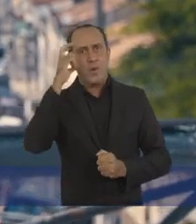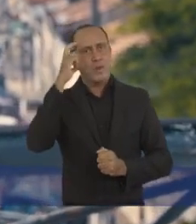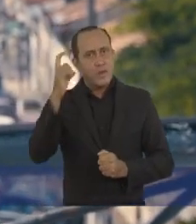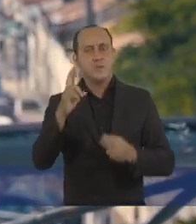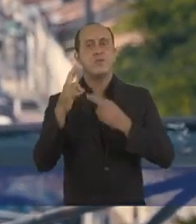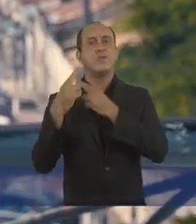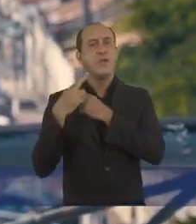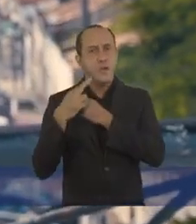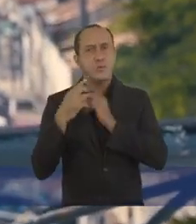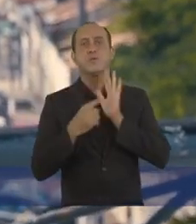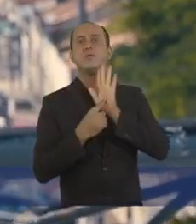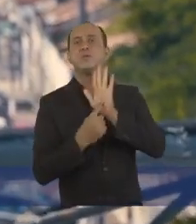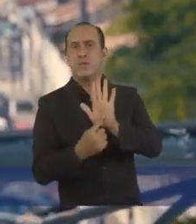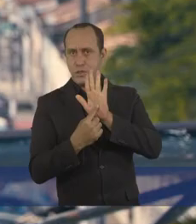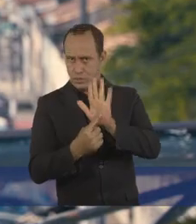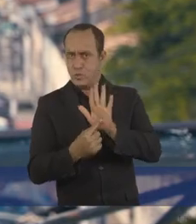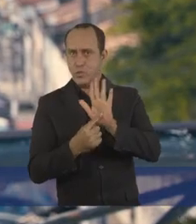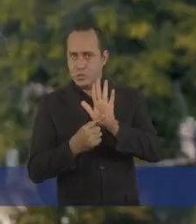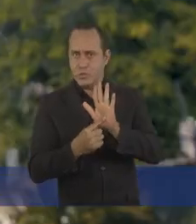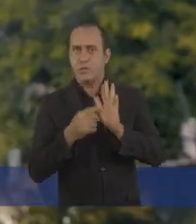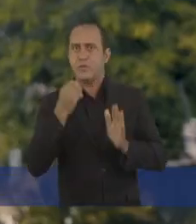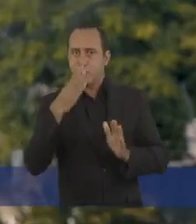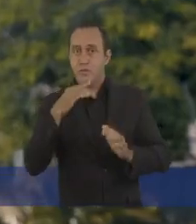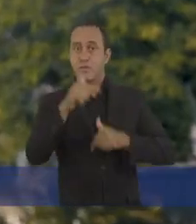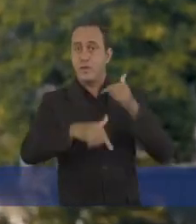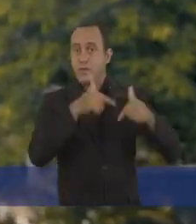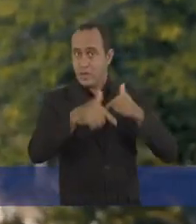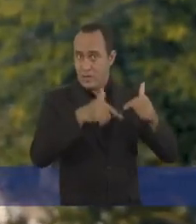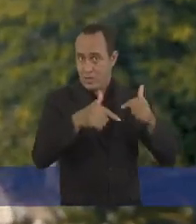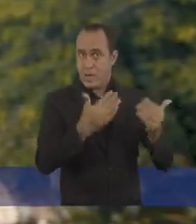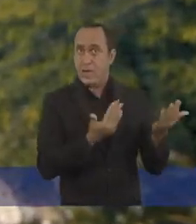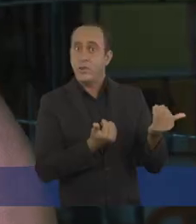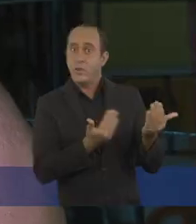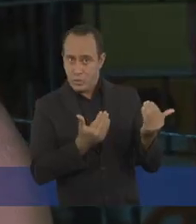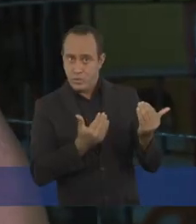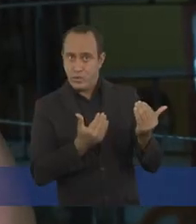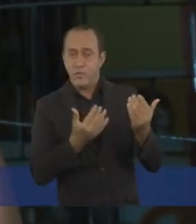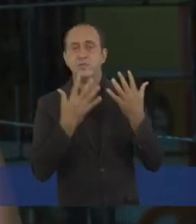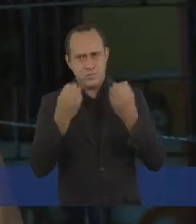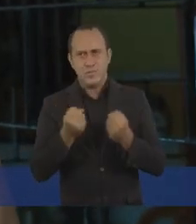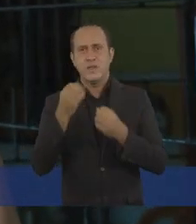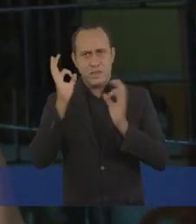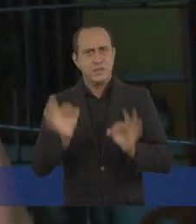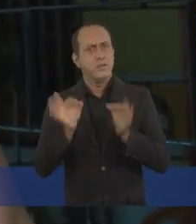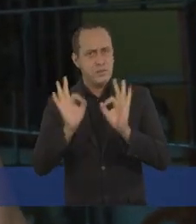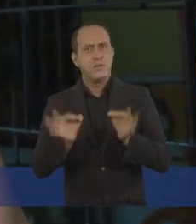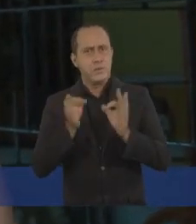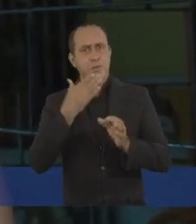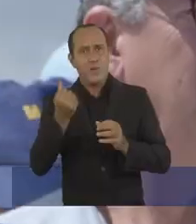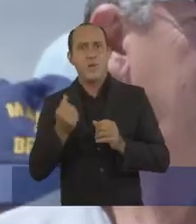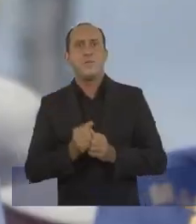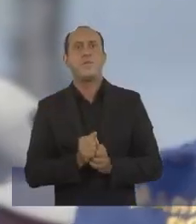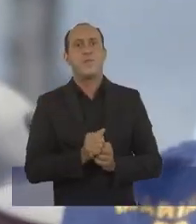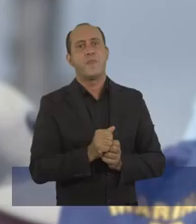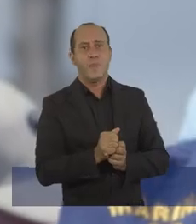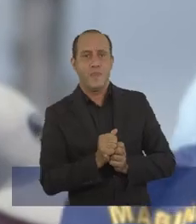coerente, competente, já se mostrou como deputado federal. Vai gerar mais empregos para os jovens. Vamos votar no cara. É o cara meu,